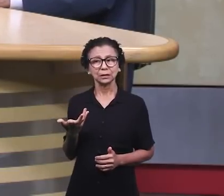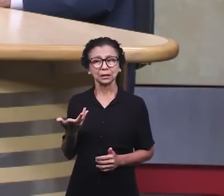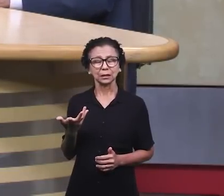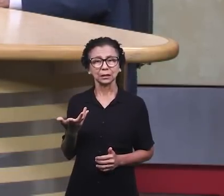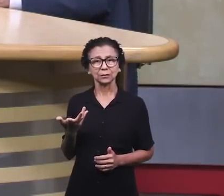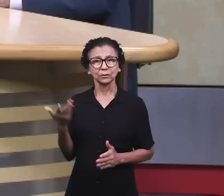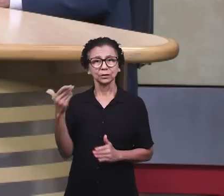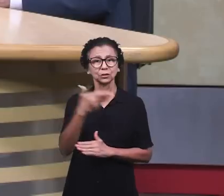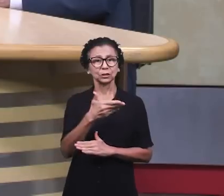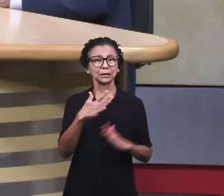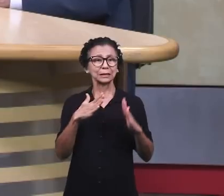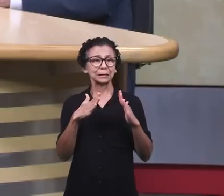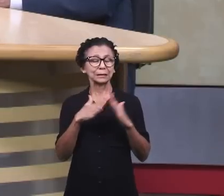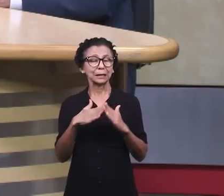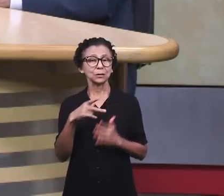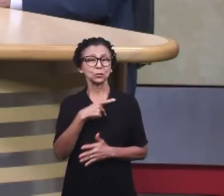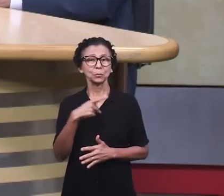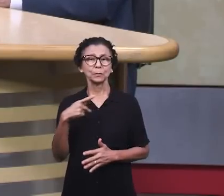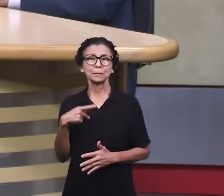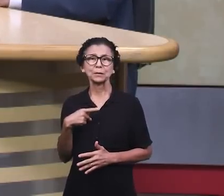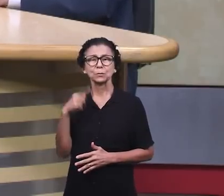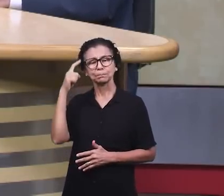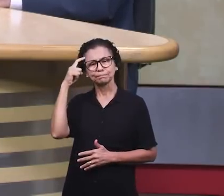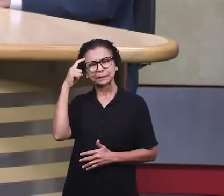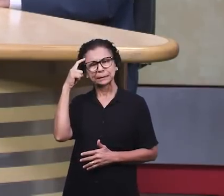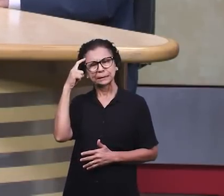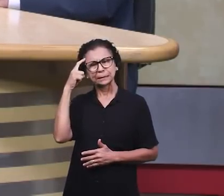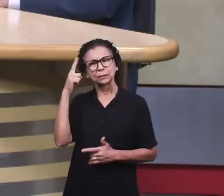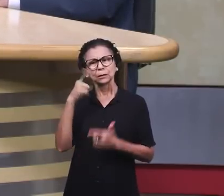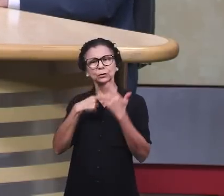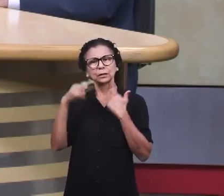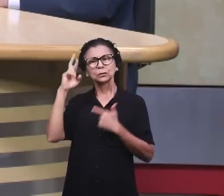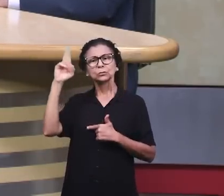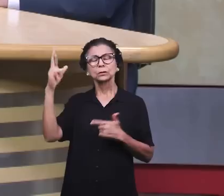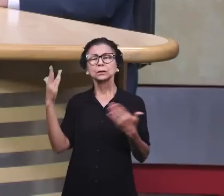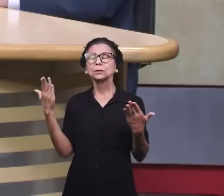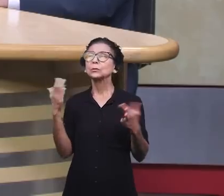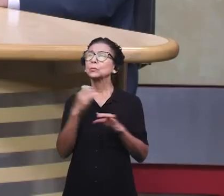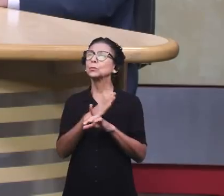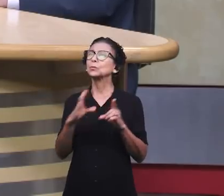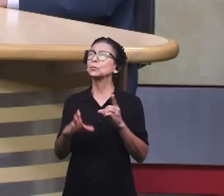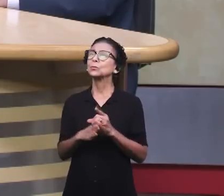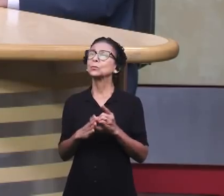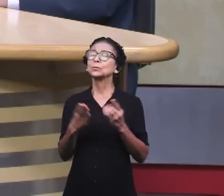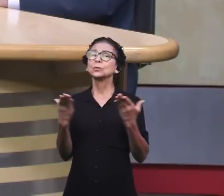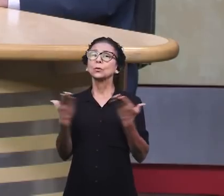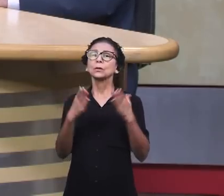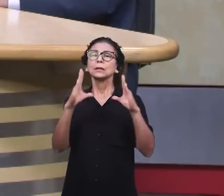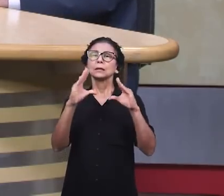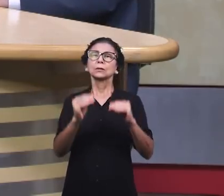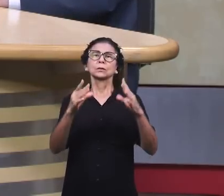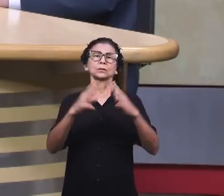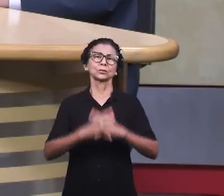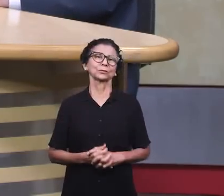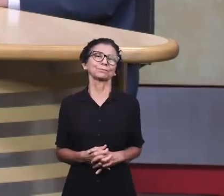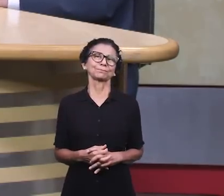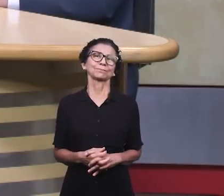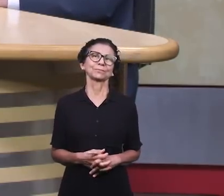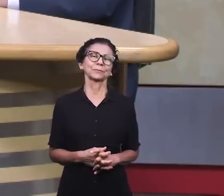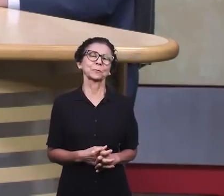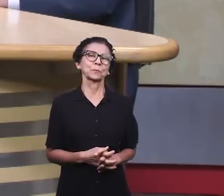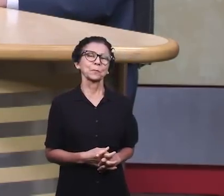senhor quer? Olha só, para o culto dessa noite. Aí o senhor diz para o senhor diz, eu quero... É por isso,